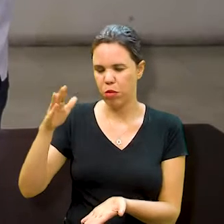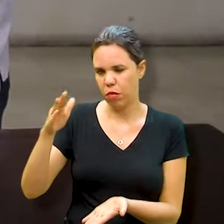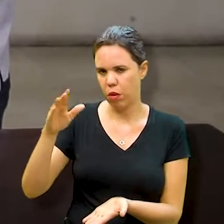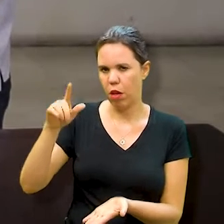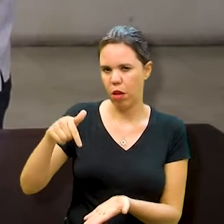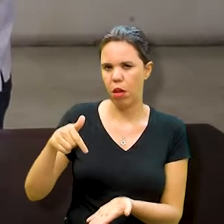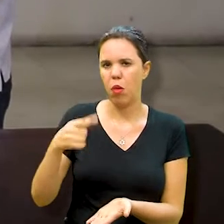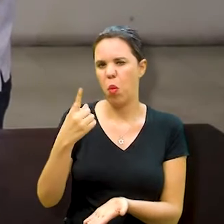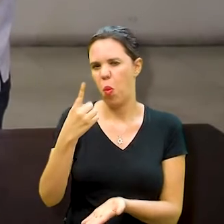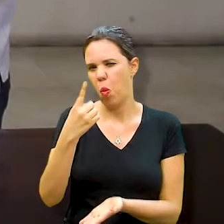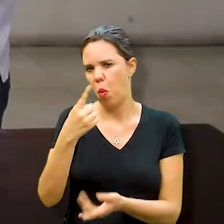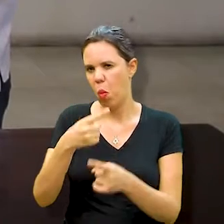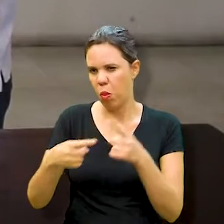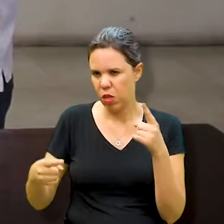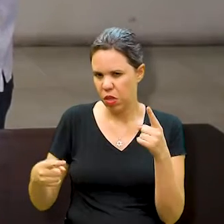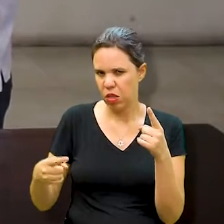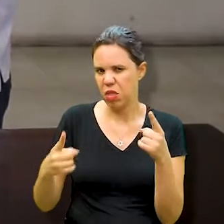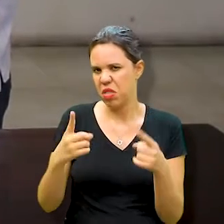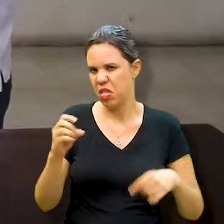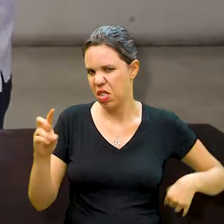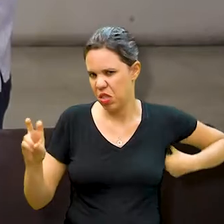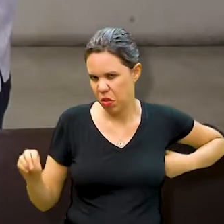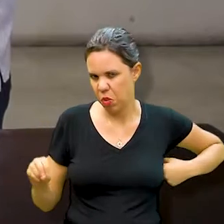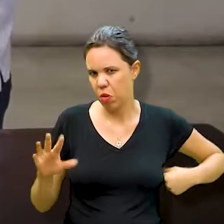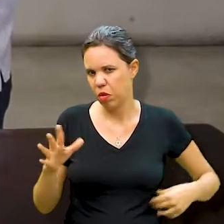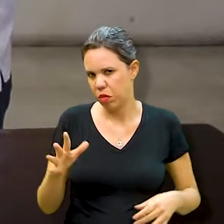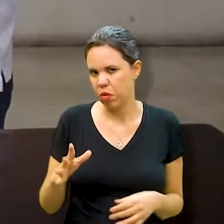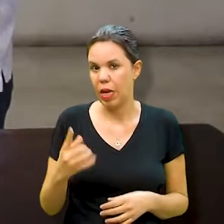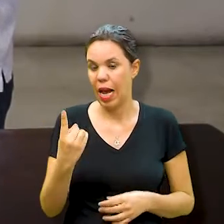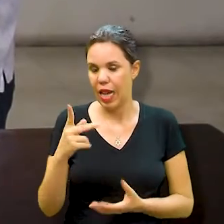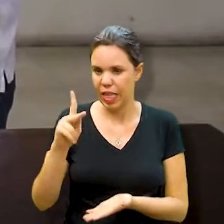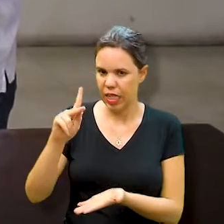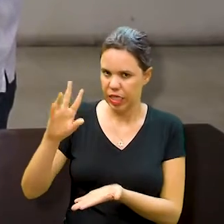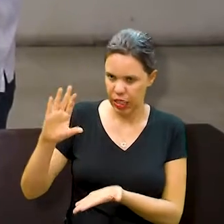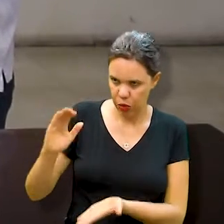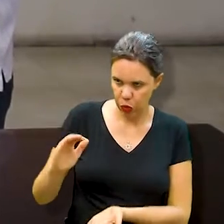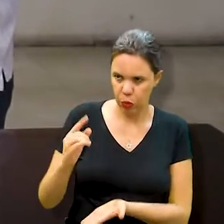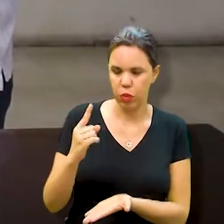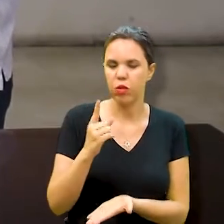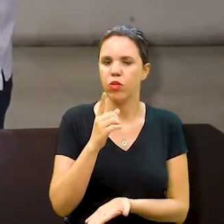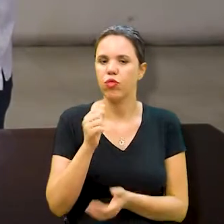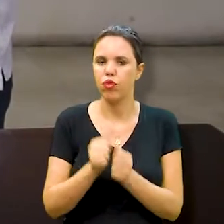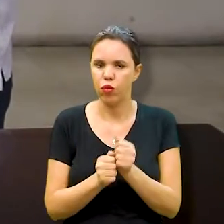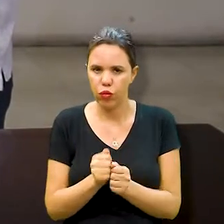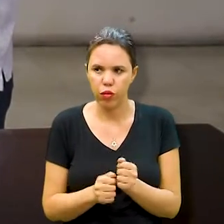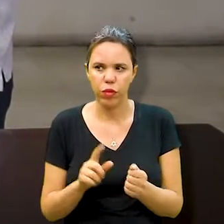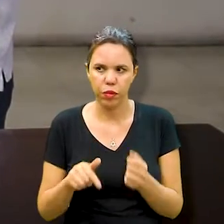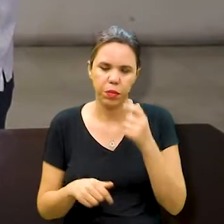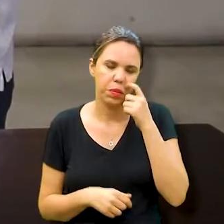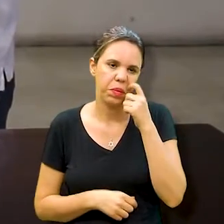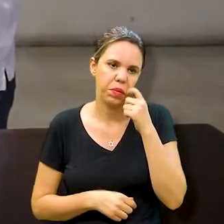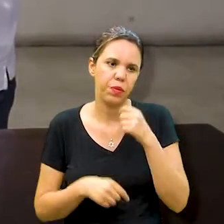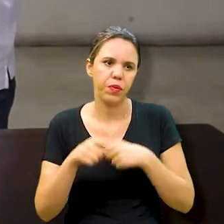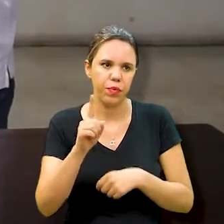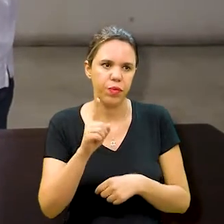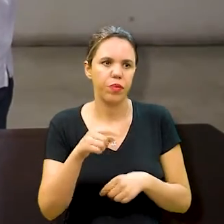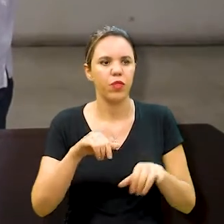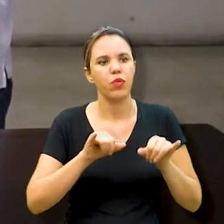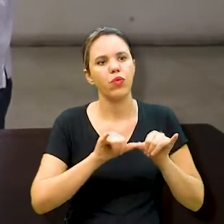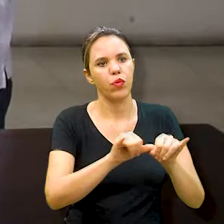aproximadamente ali um litro e sem 1,150 de a cada Kilo para cada quilo de arroz né